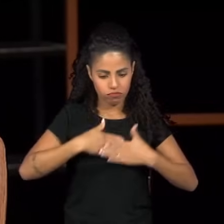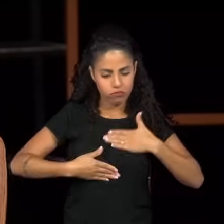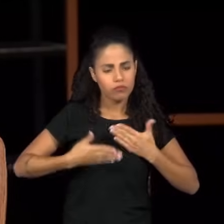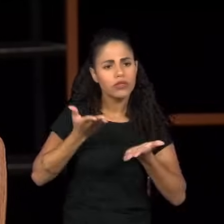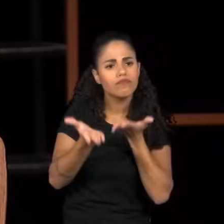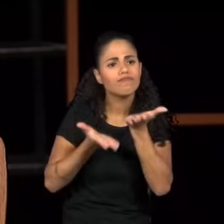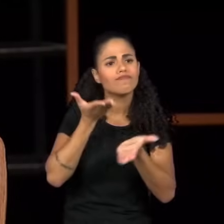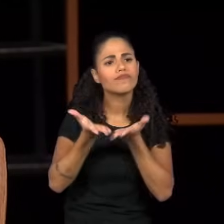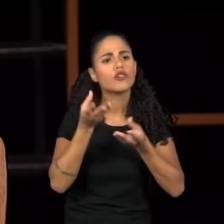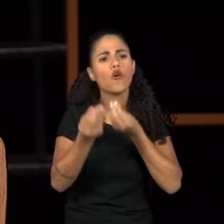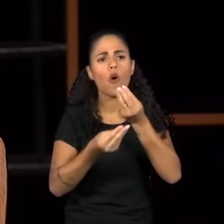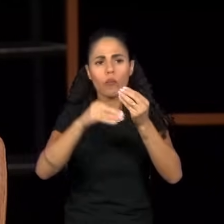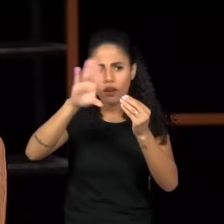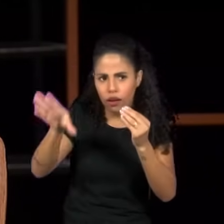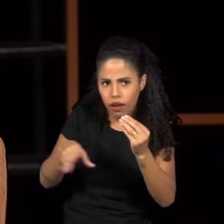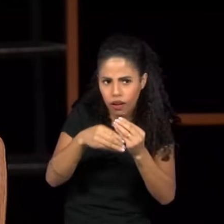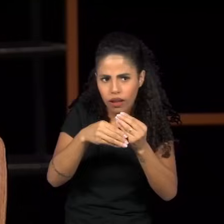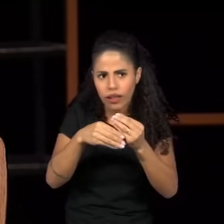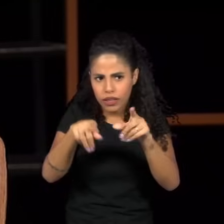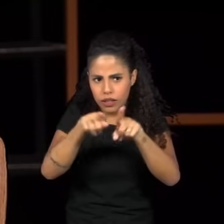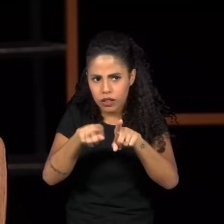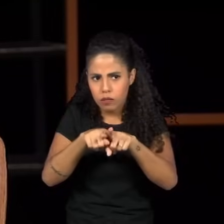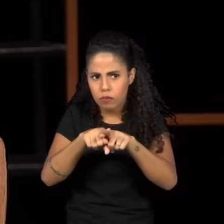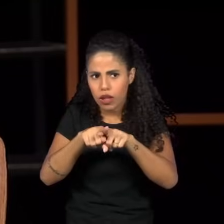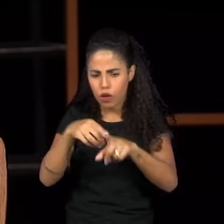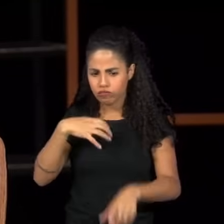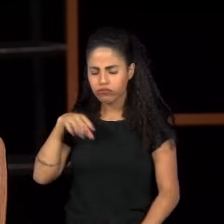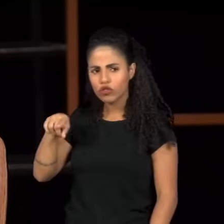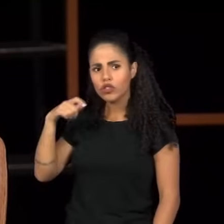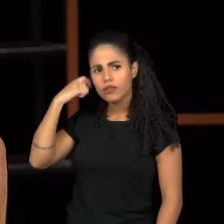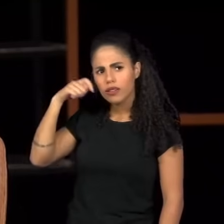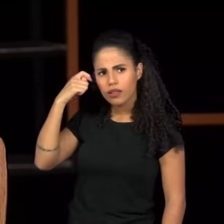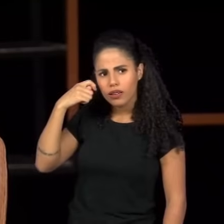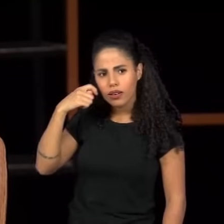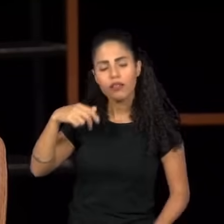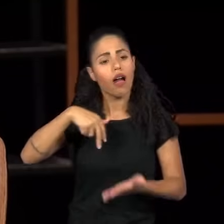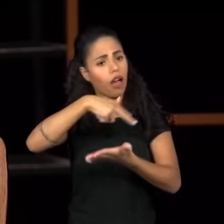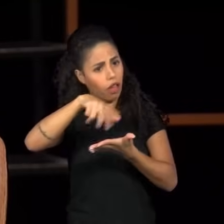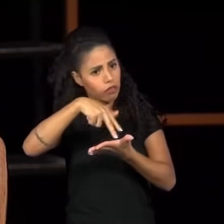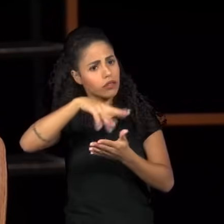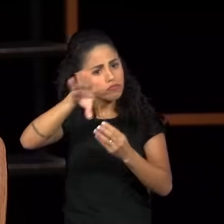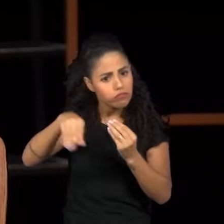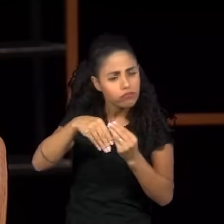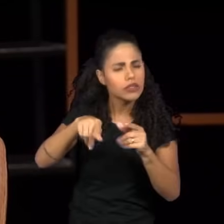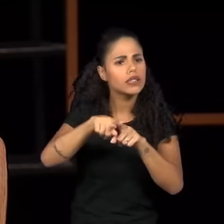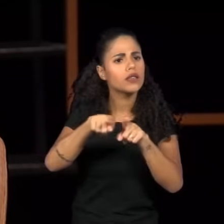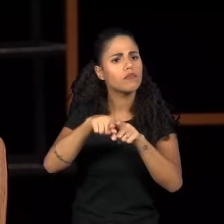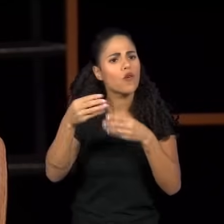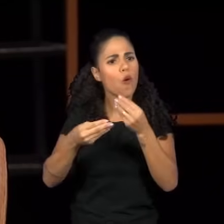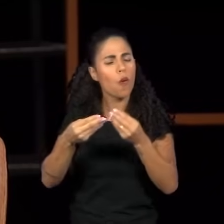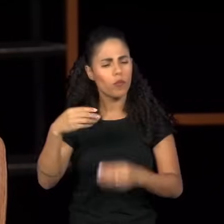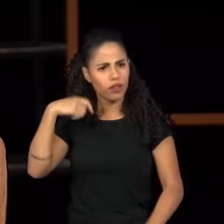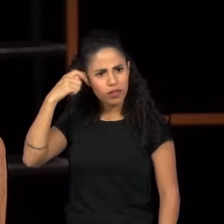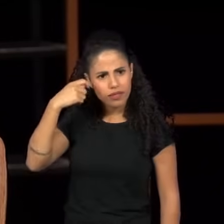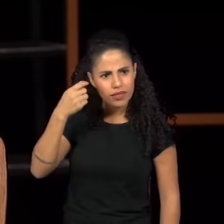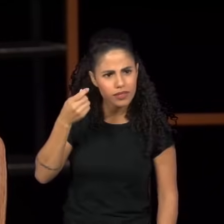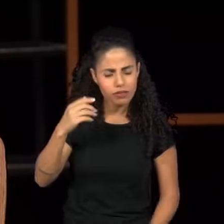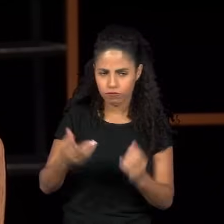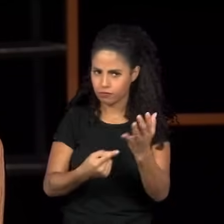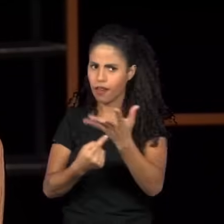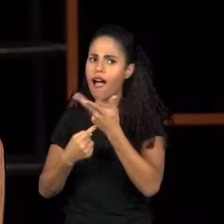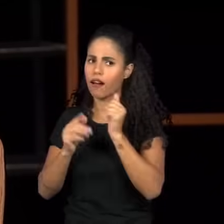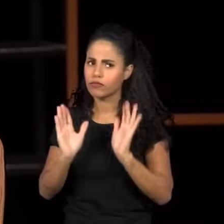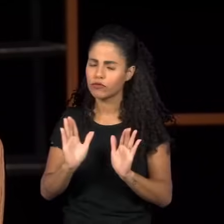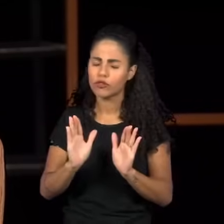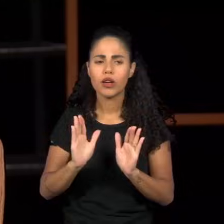trabalho também como atriz, né? Assim como a dança também deve contribuir para o seu trabalho como atriz, tudo faz parte, né? Para